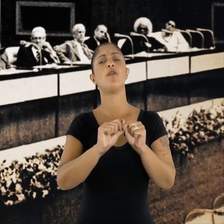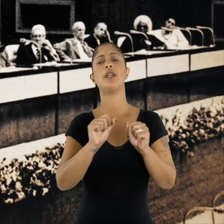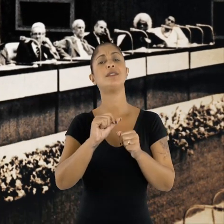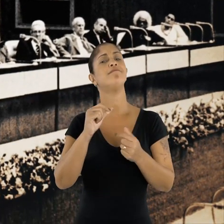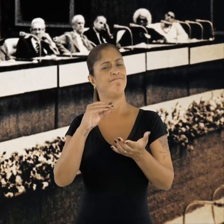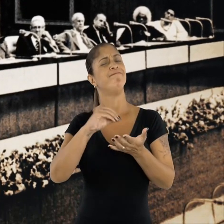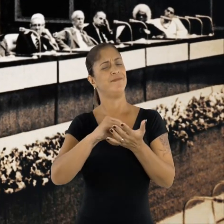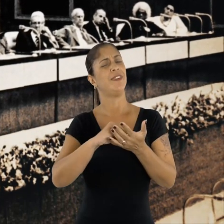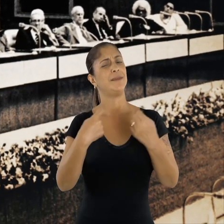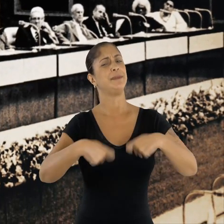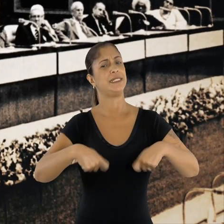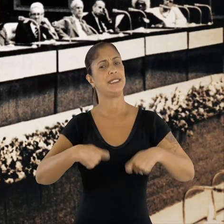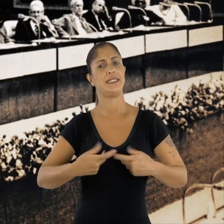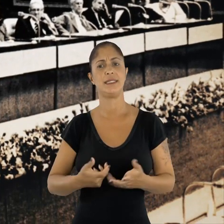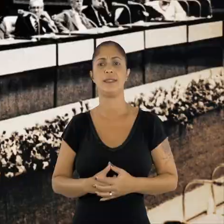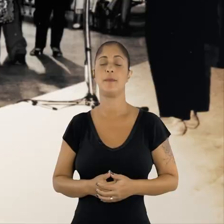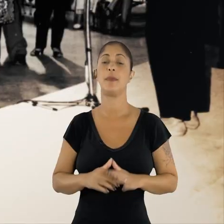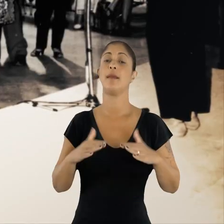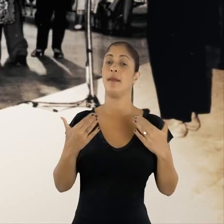nos fazia falta a educação popular.